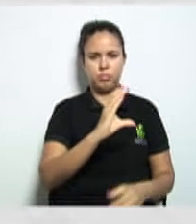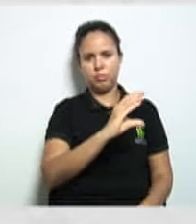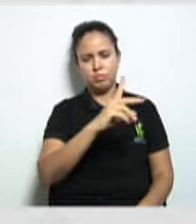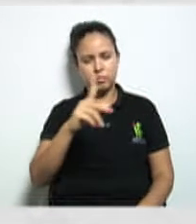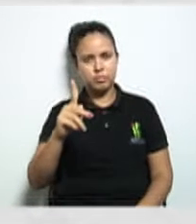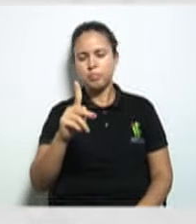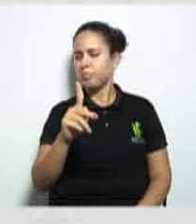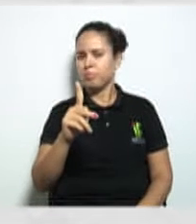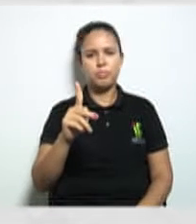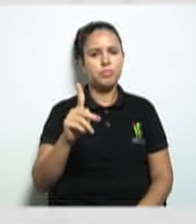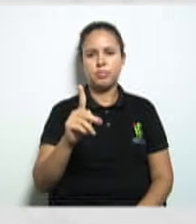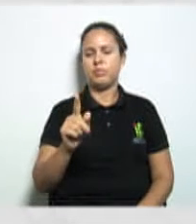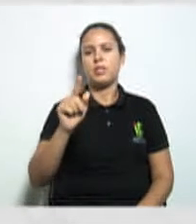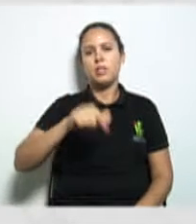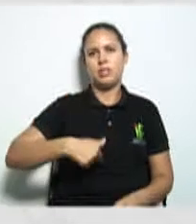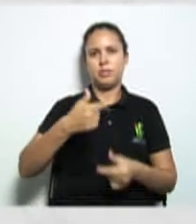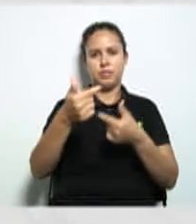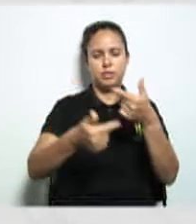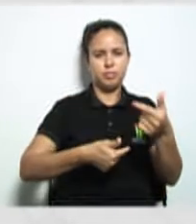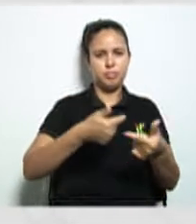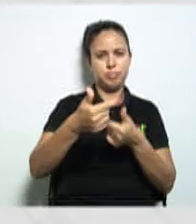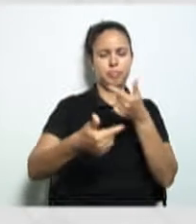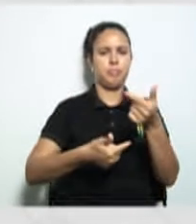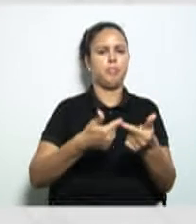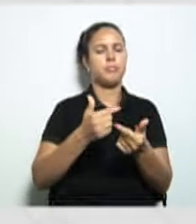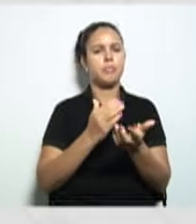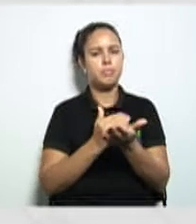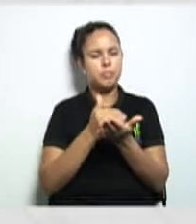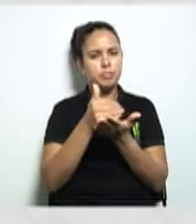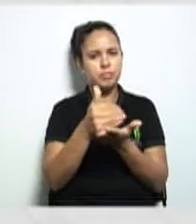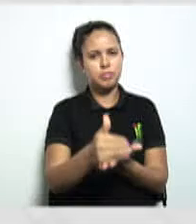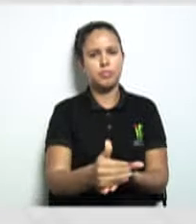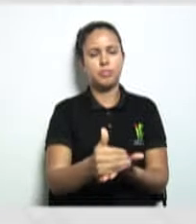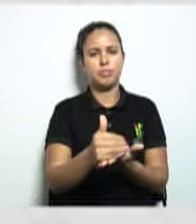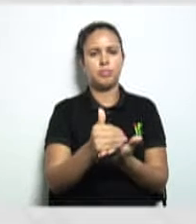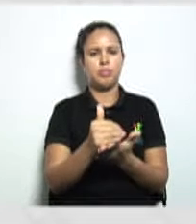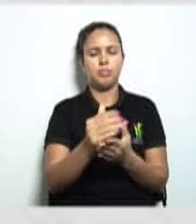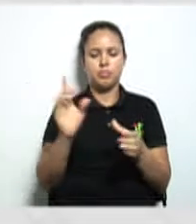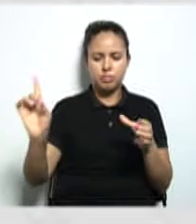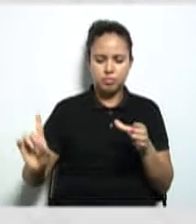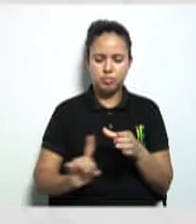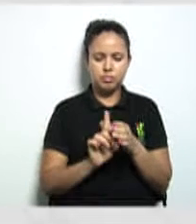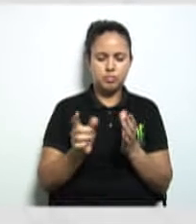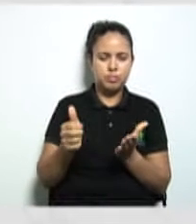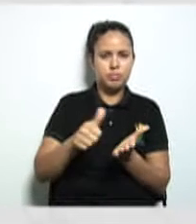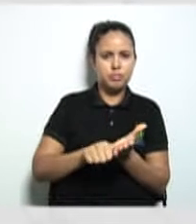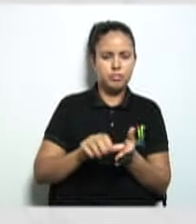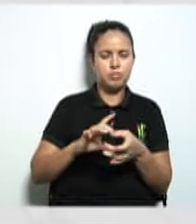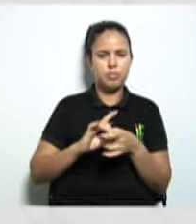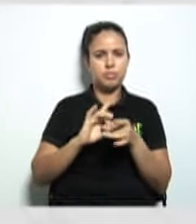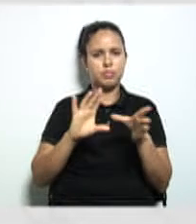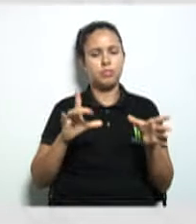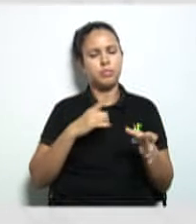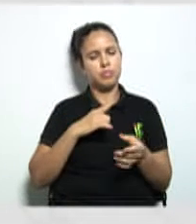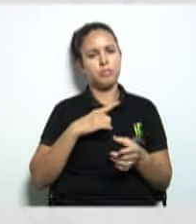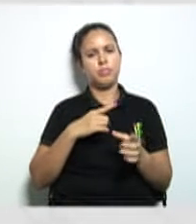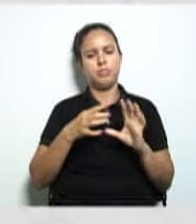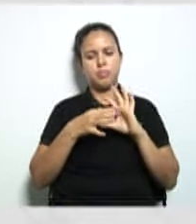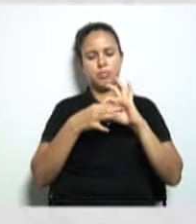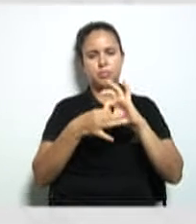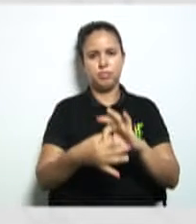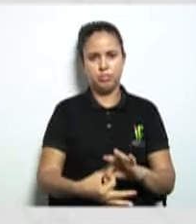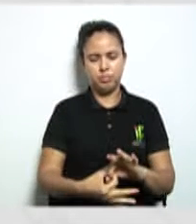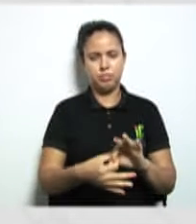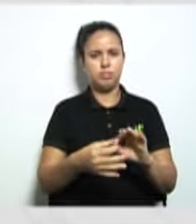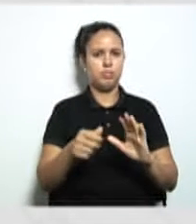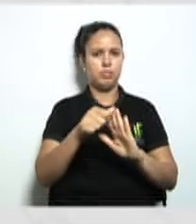Então, o seu trabalho, ele parte de quê? Da iniciativa livre. Então, por isso que ele tem essa relação aqui com o